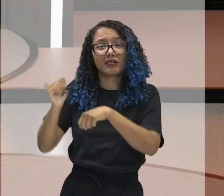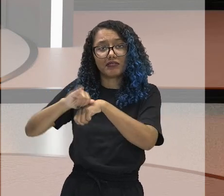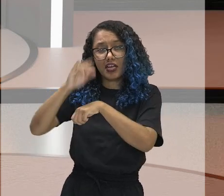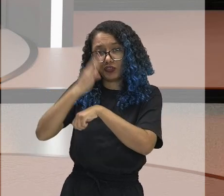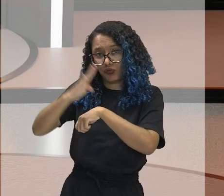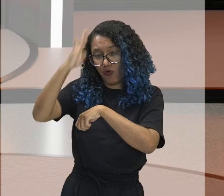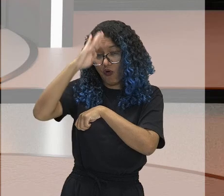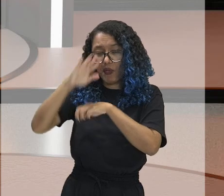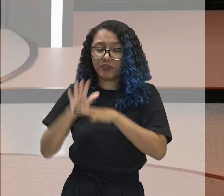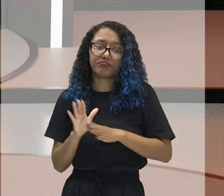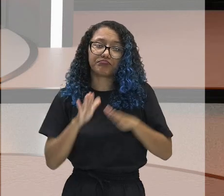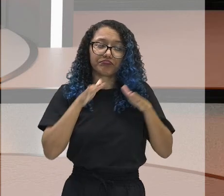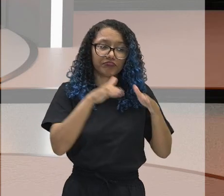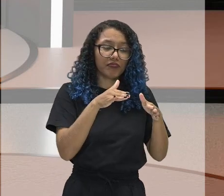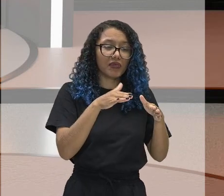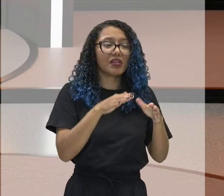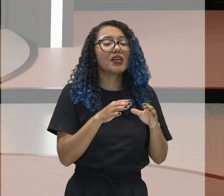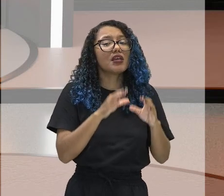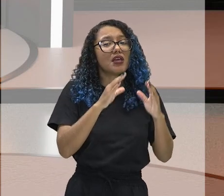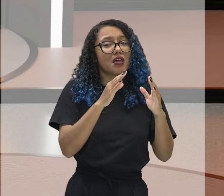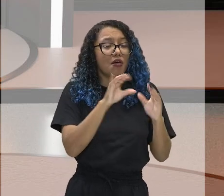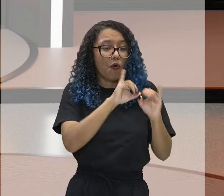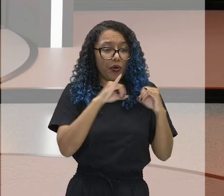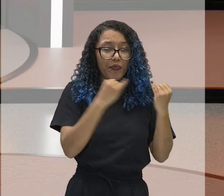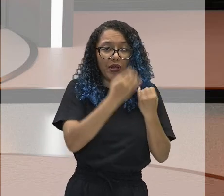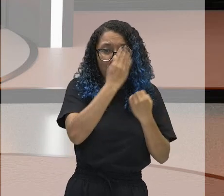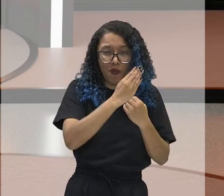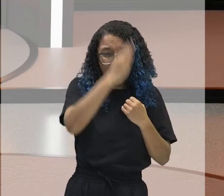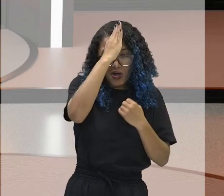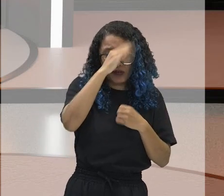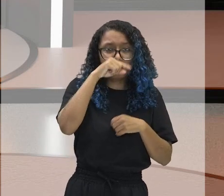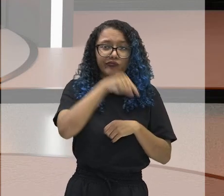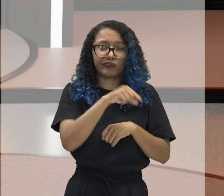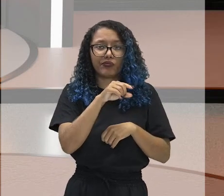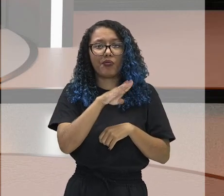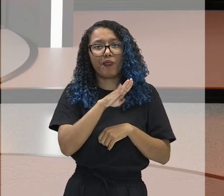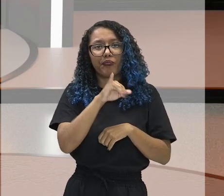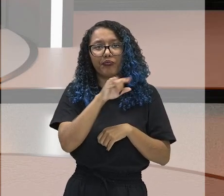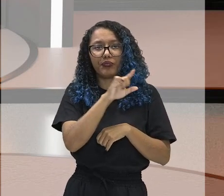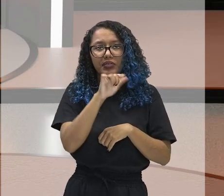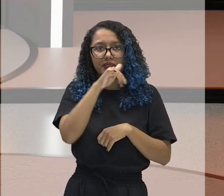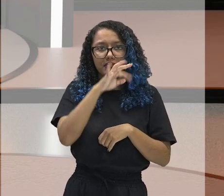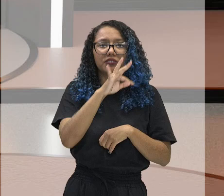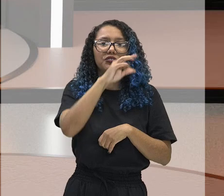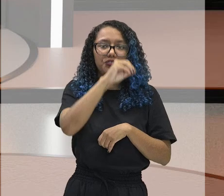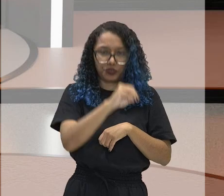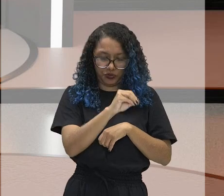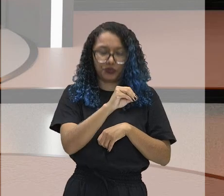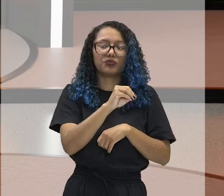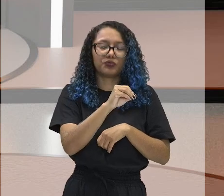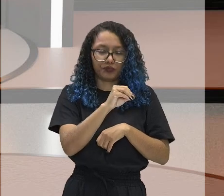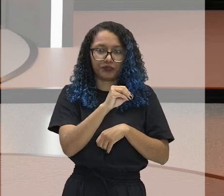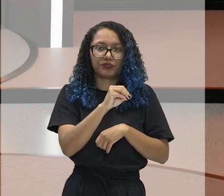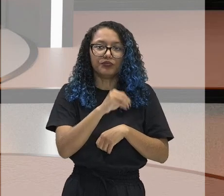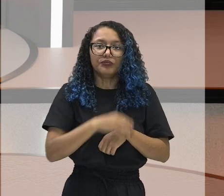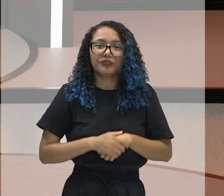do Império Romano Oriental, também conhecido como Império Bizantino, que tinha como sede a cidade de Bizâncio, também conhecida como